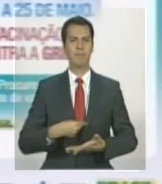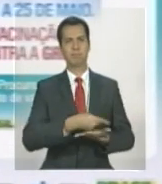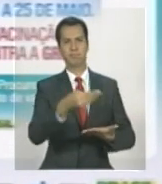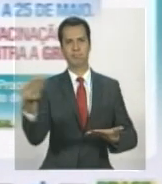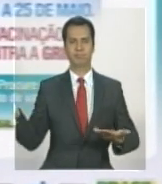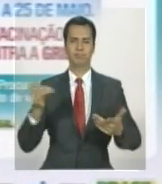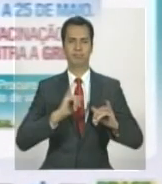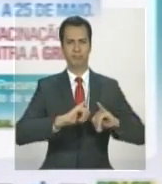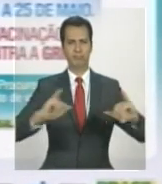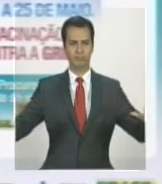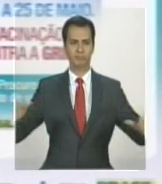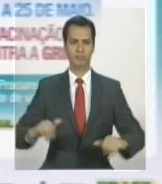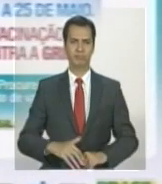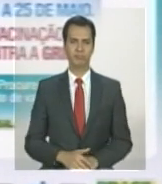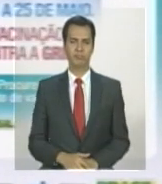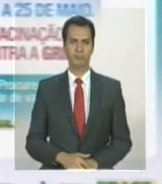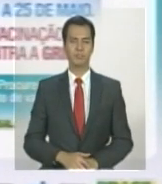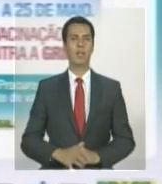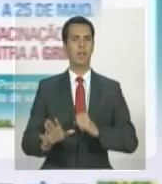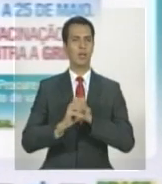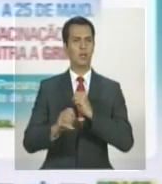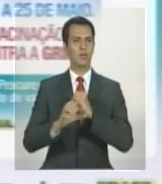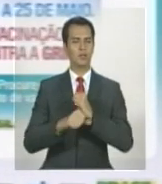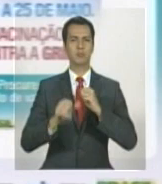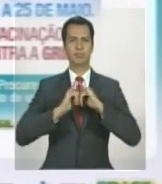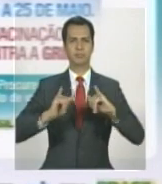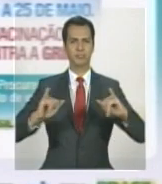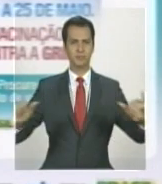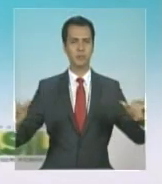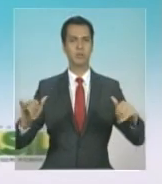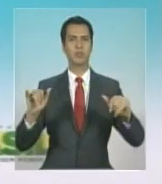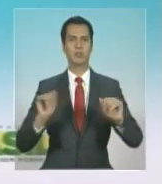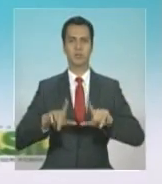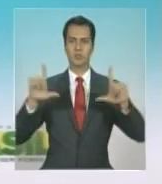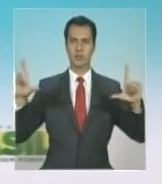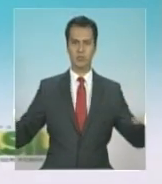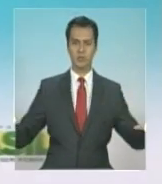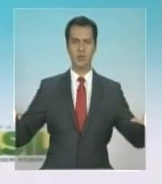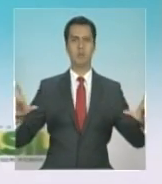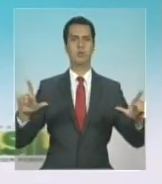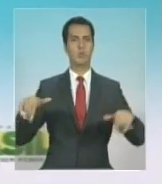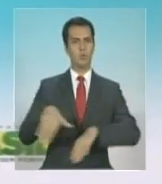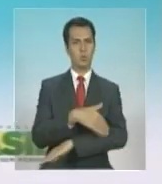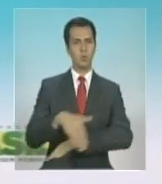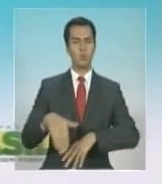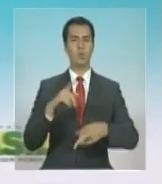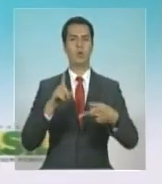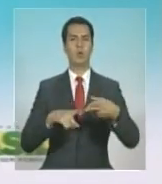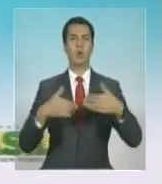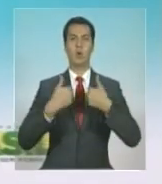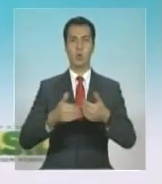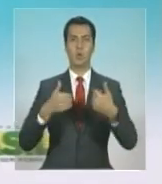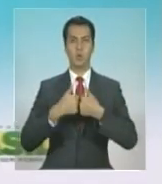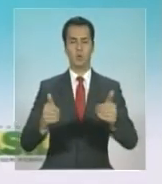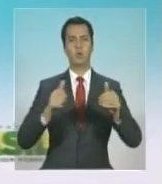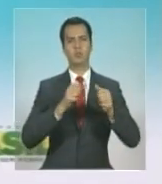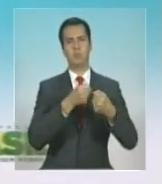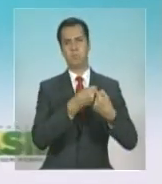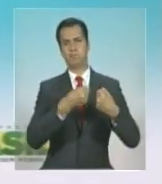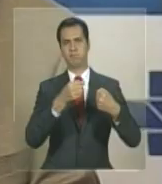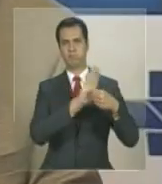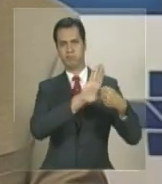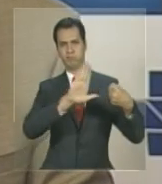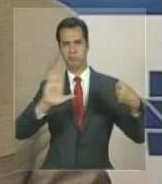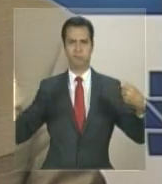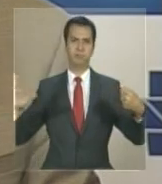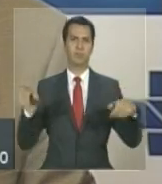Aí são o exemplo do outdoor, do busdoor, que vai ter aí para divulgar, e agora vocês vão